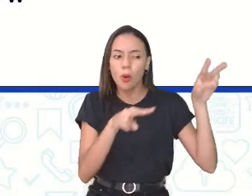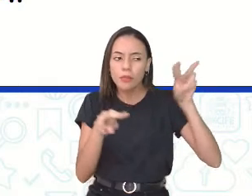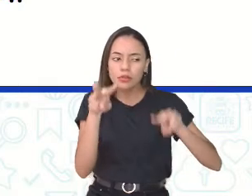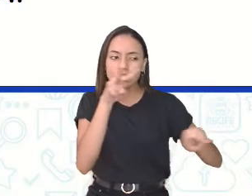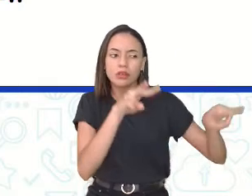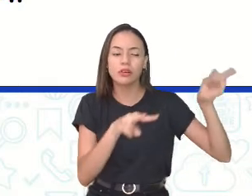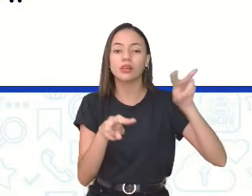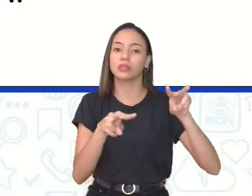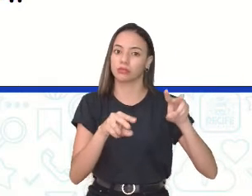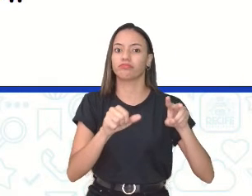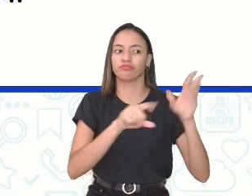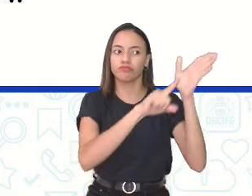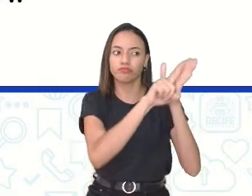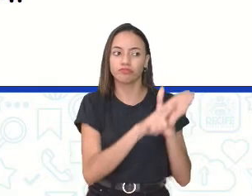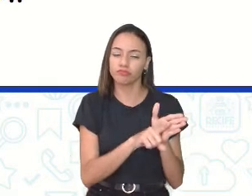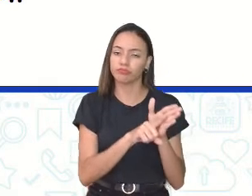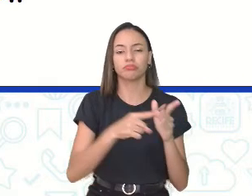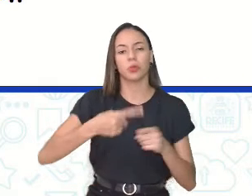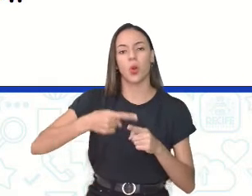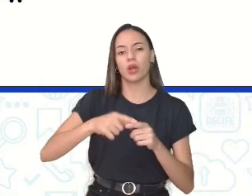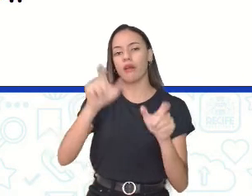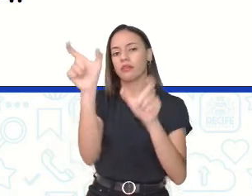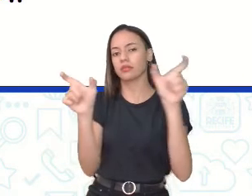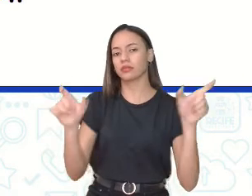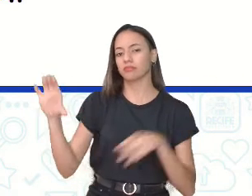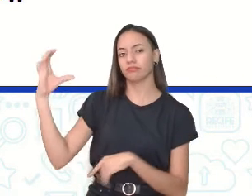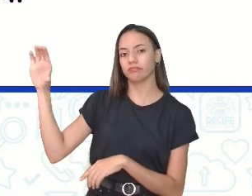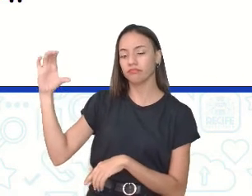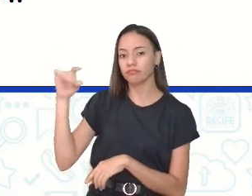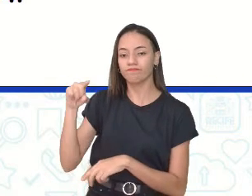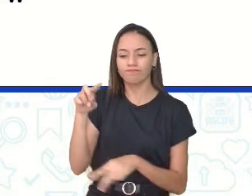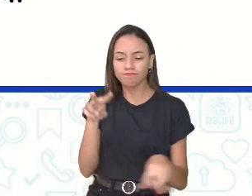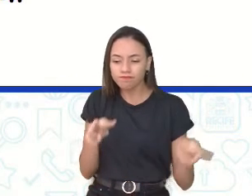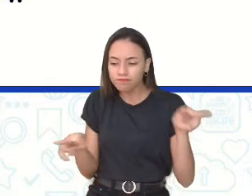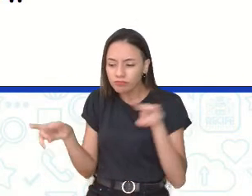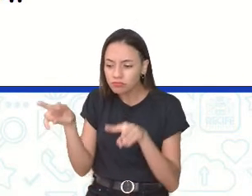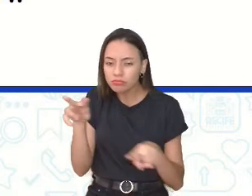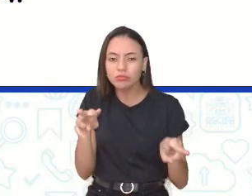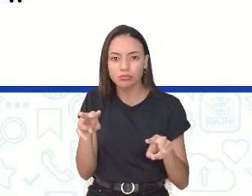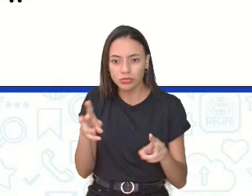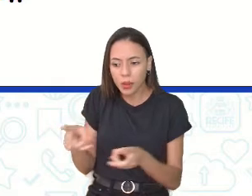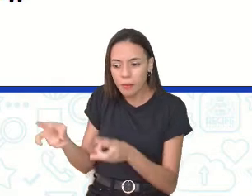sabe, né, o quanto que os cientistas prestam atenção no